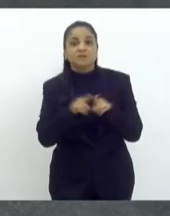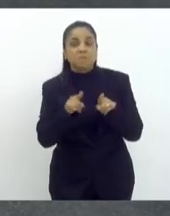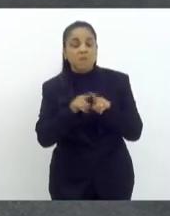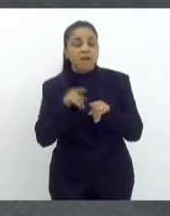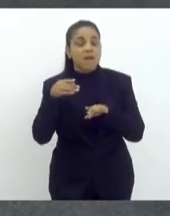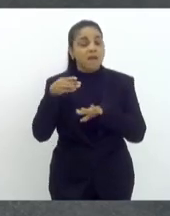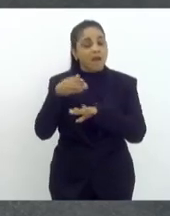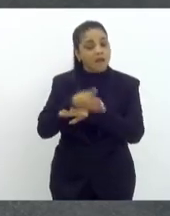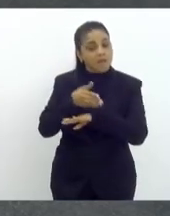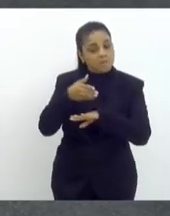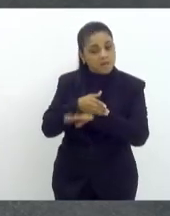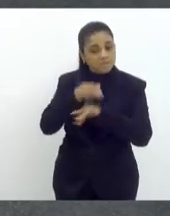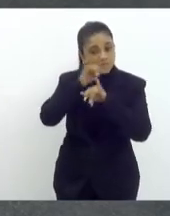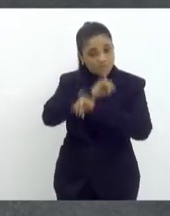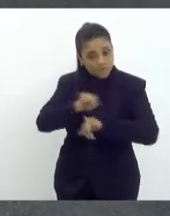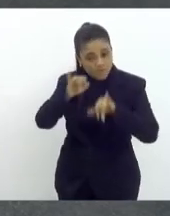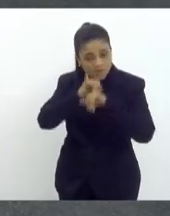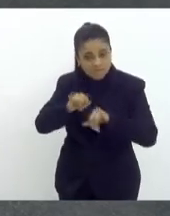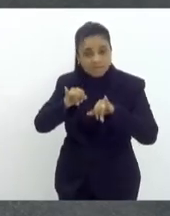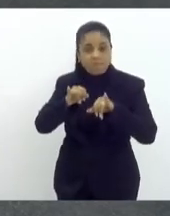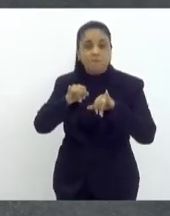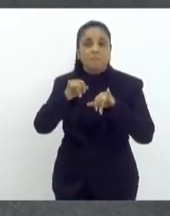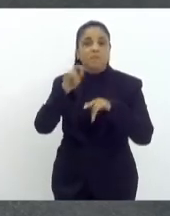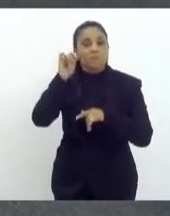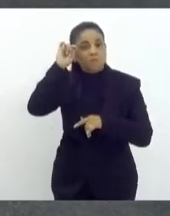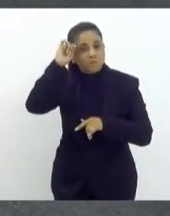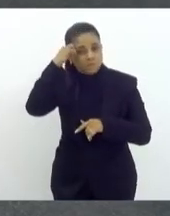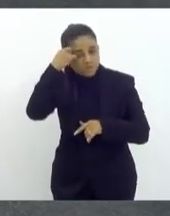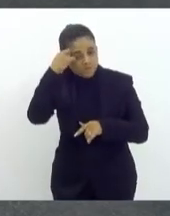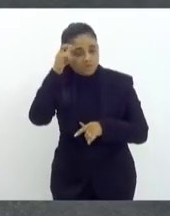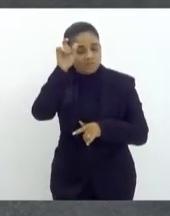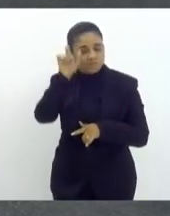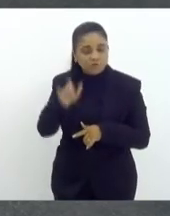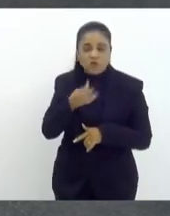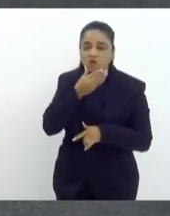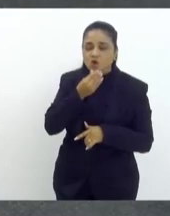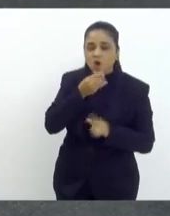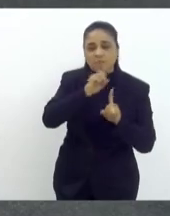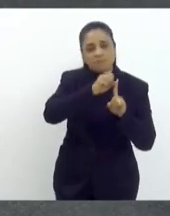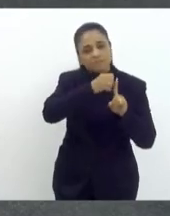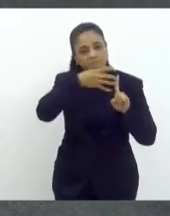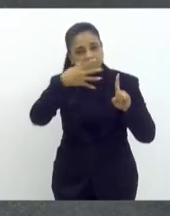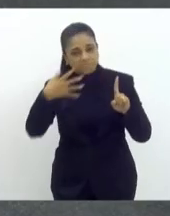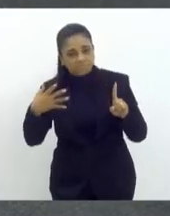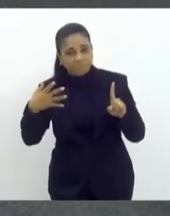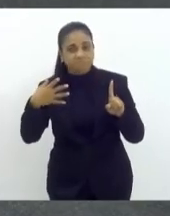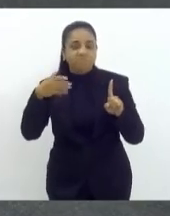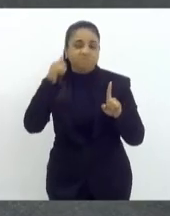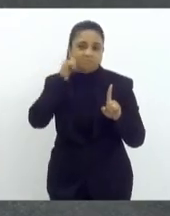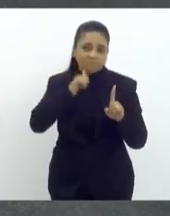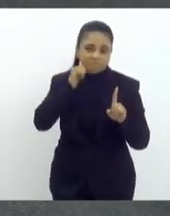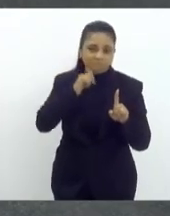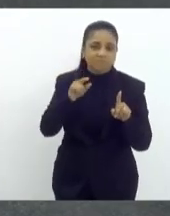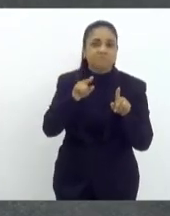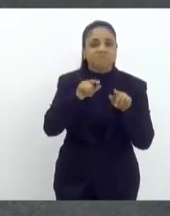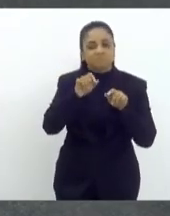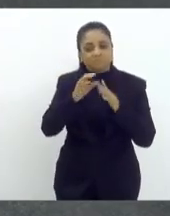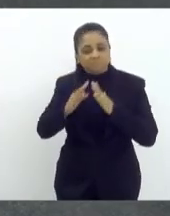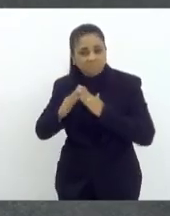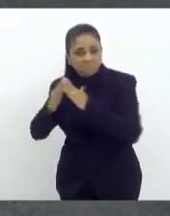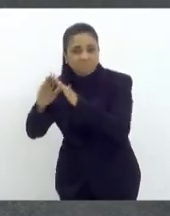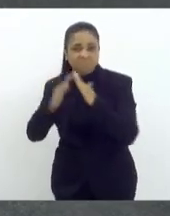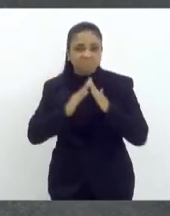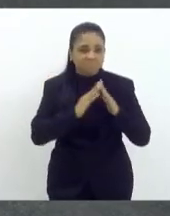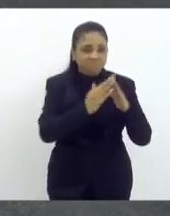mulheres e não apenas de mulheres mas negros e negras de lgbts das populações periféricas das